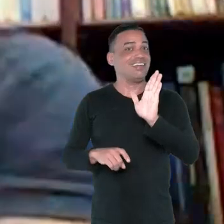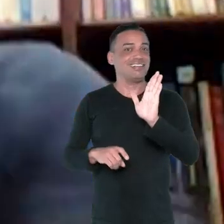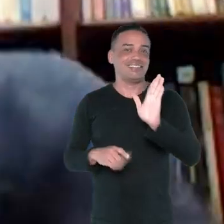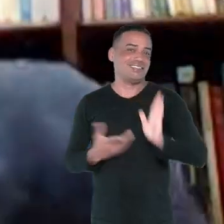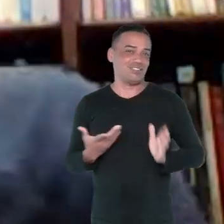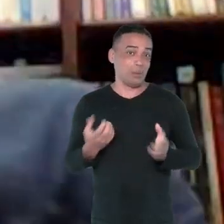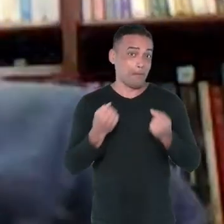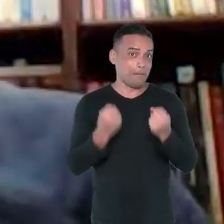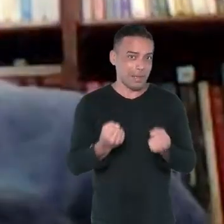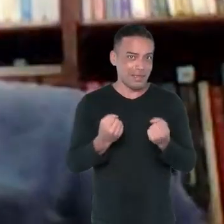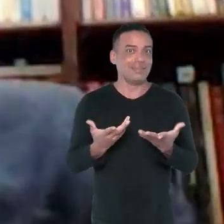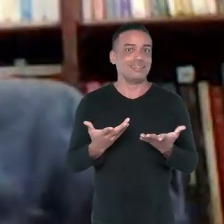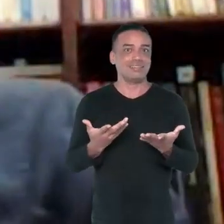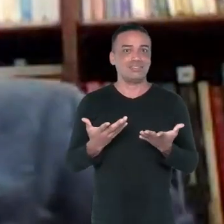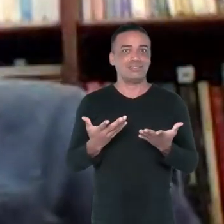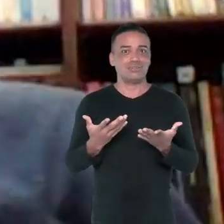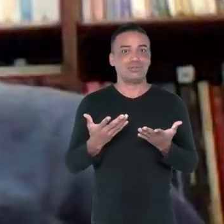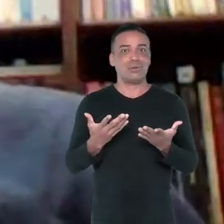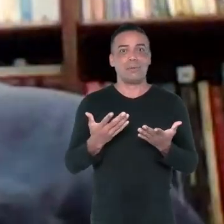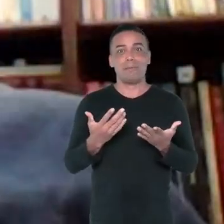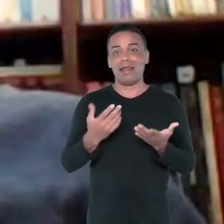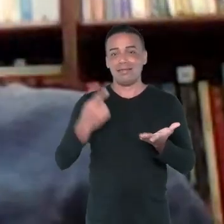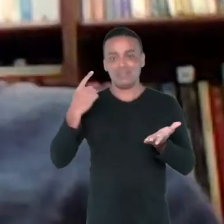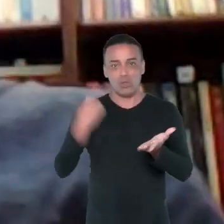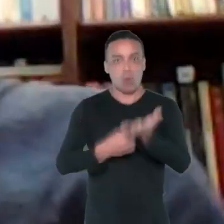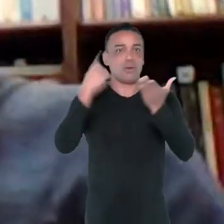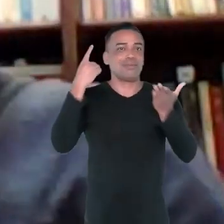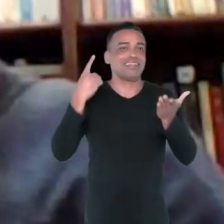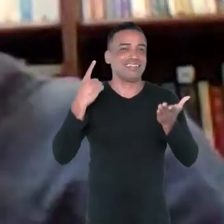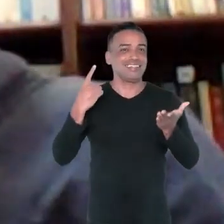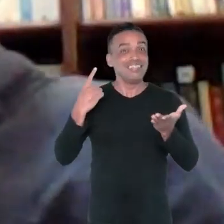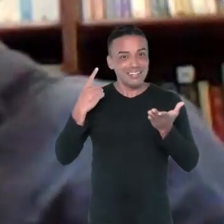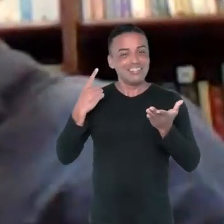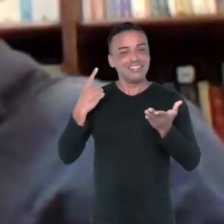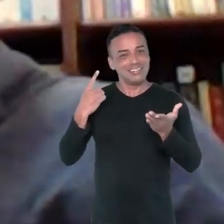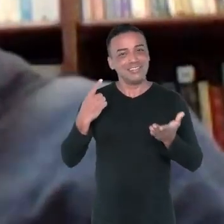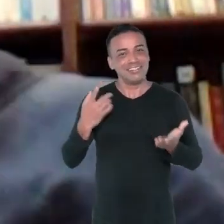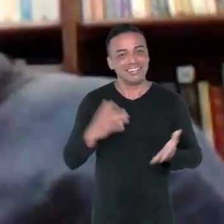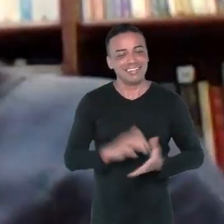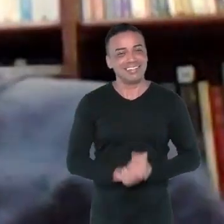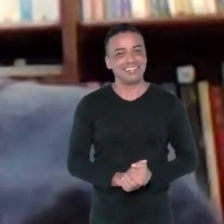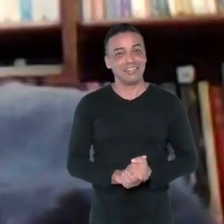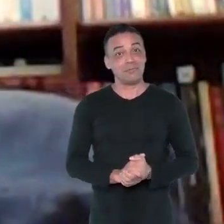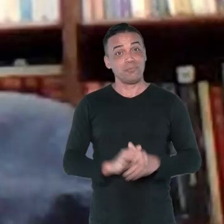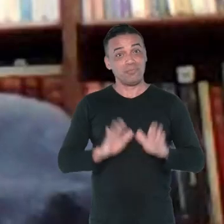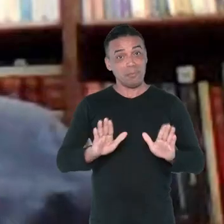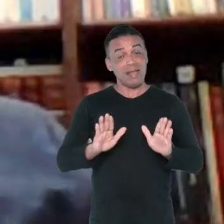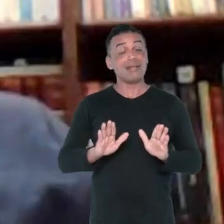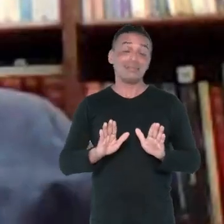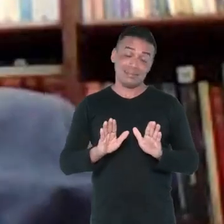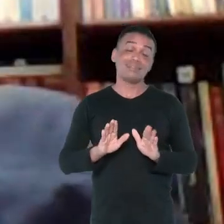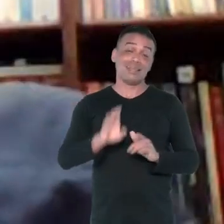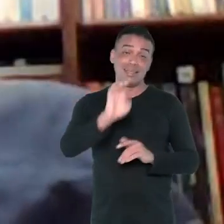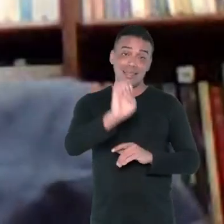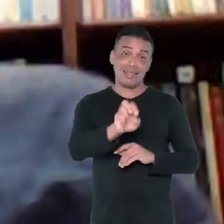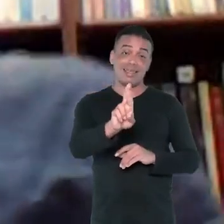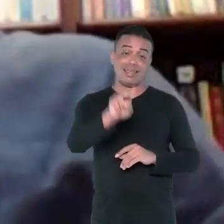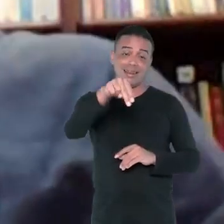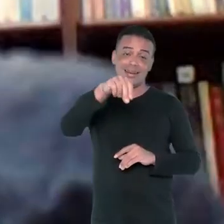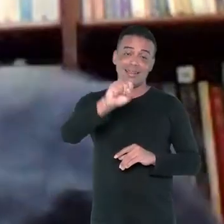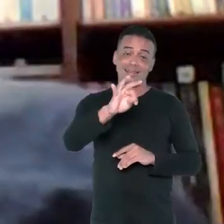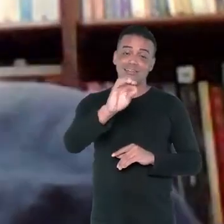fez uma espécie de pacto também com Arimã, né? Mas o seu Ernesto... E aí, olha que